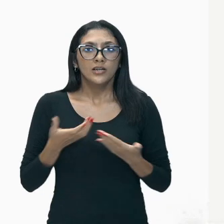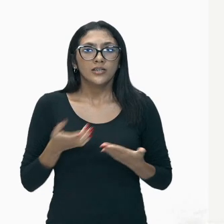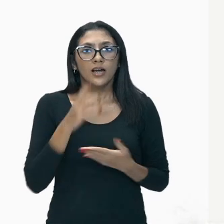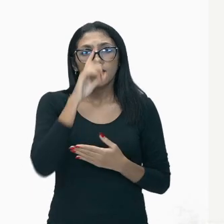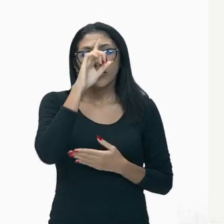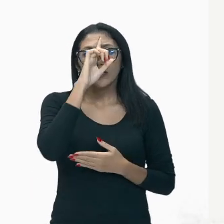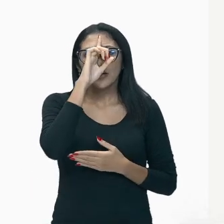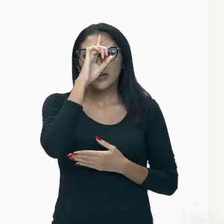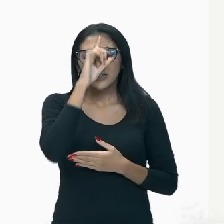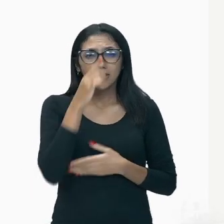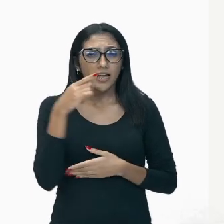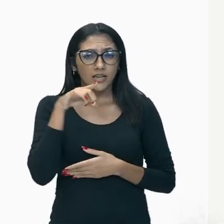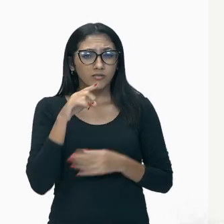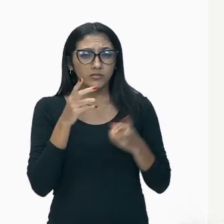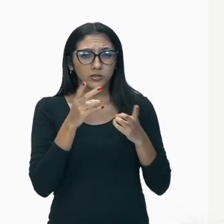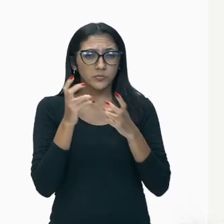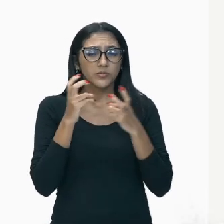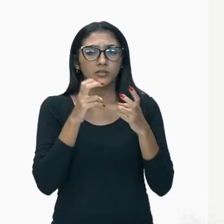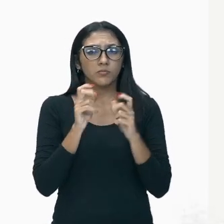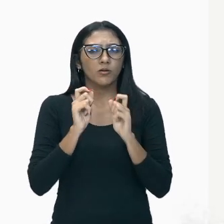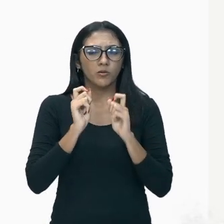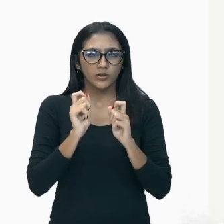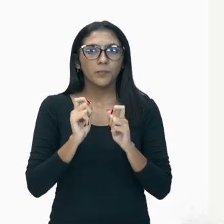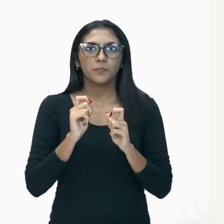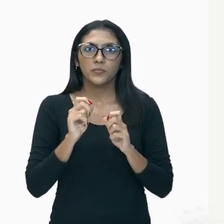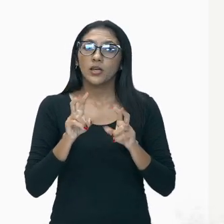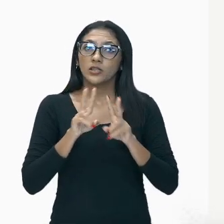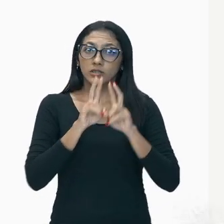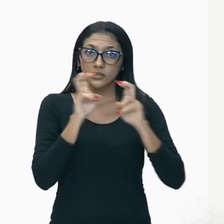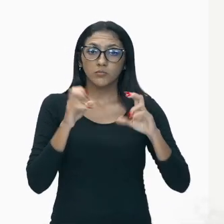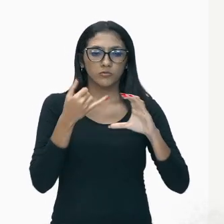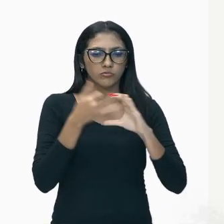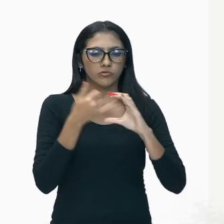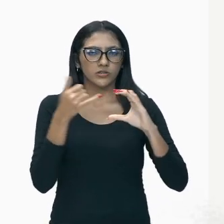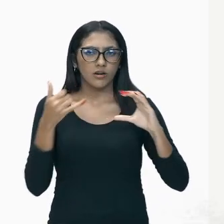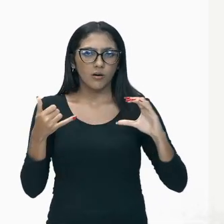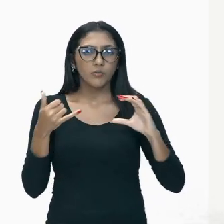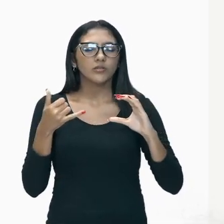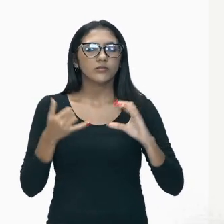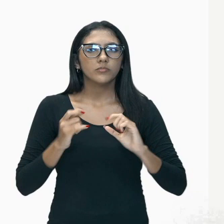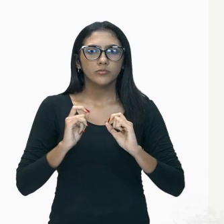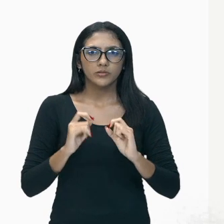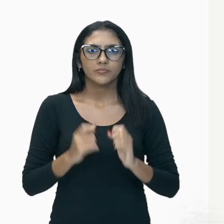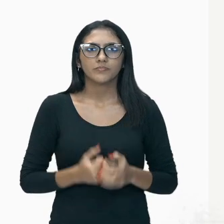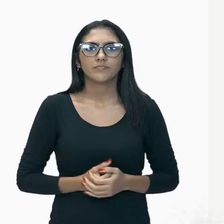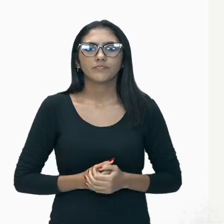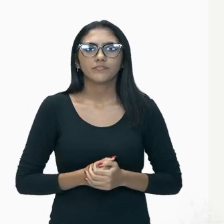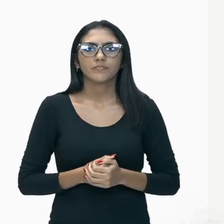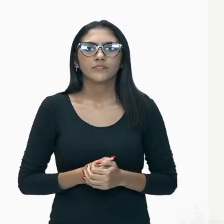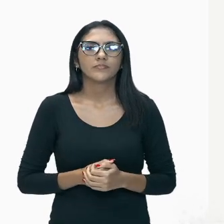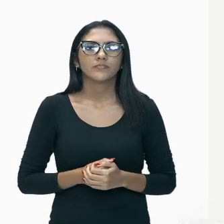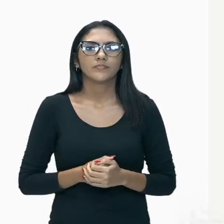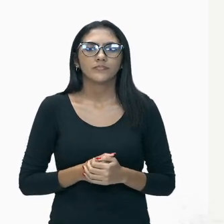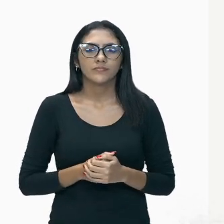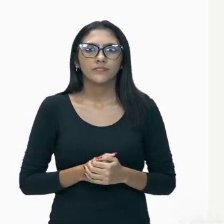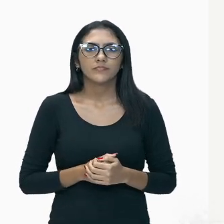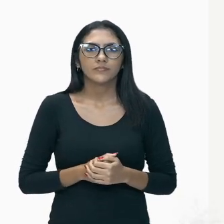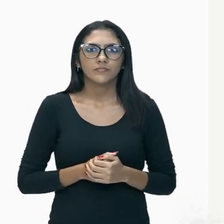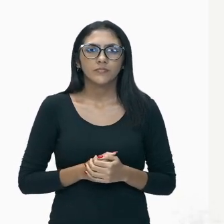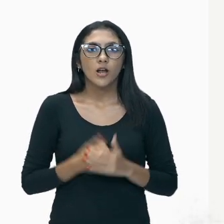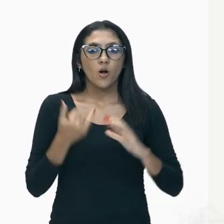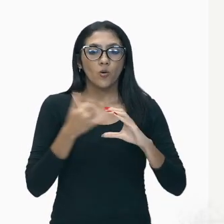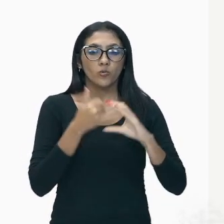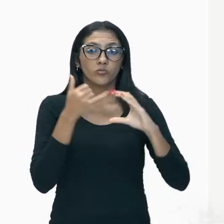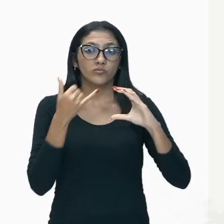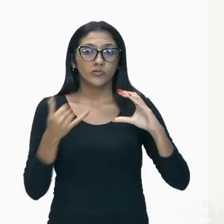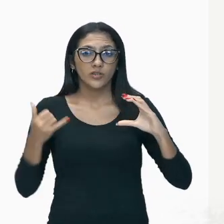fala sobre o efeito Joule, nós temos o seguinte. O efeito Joule é